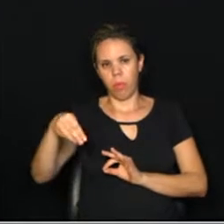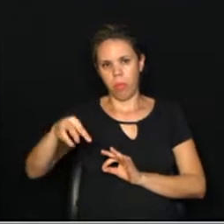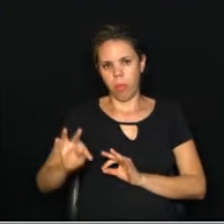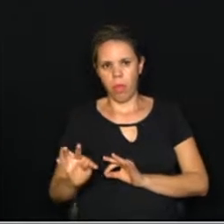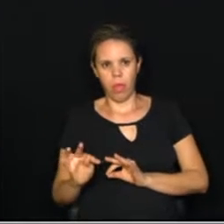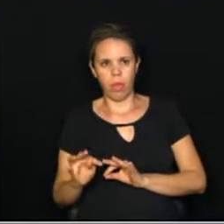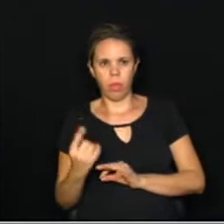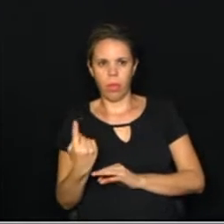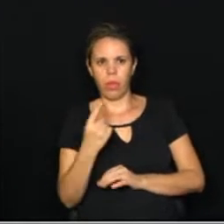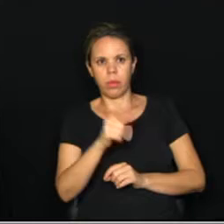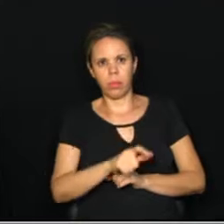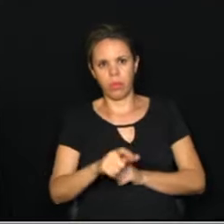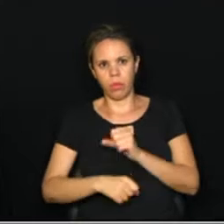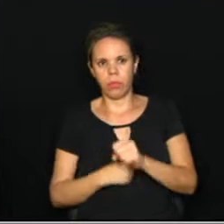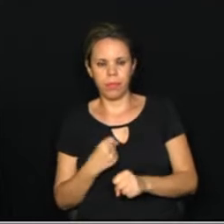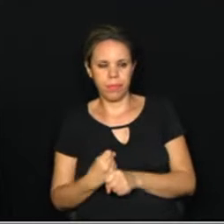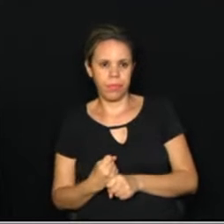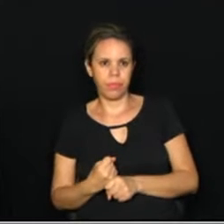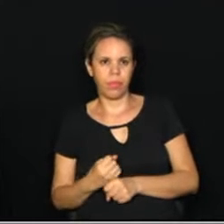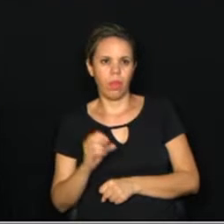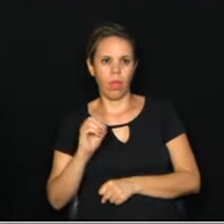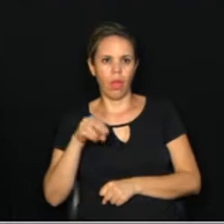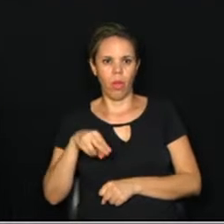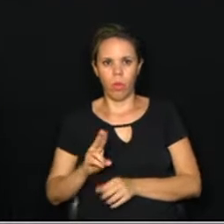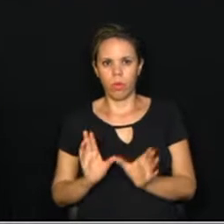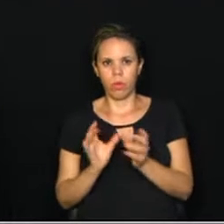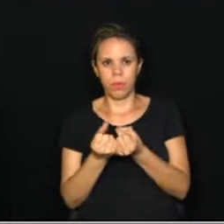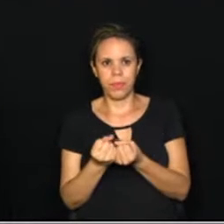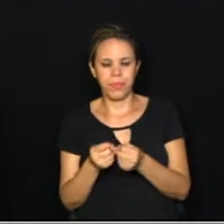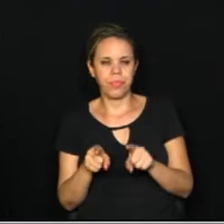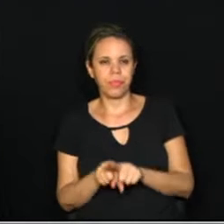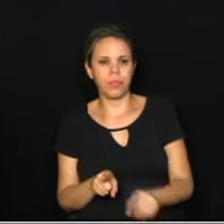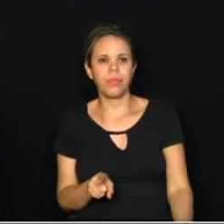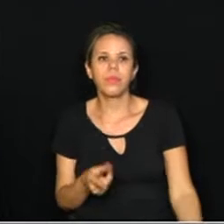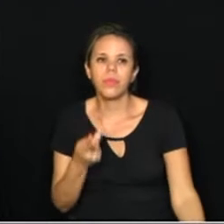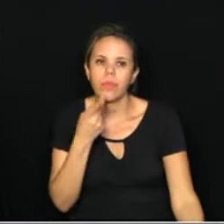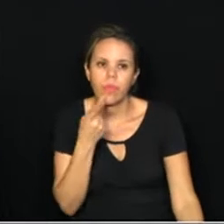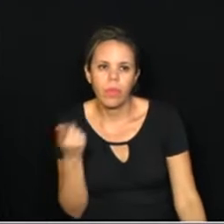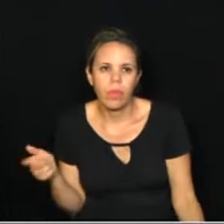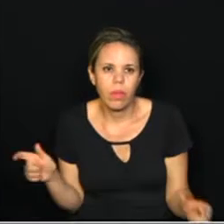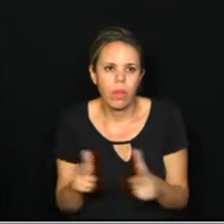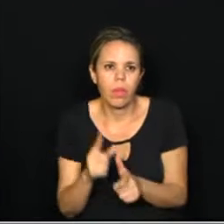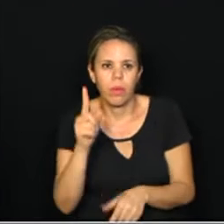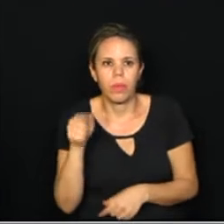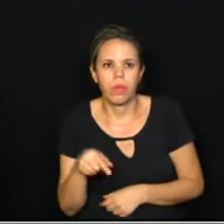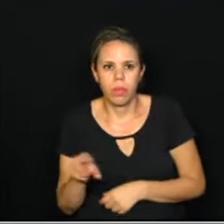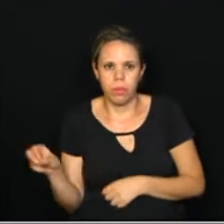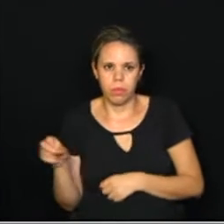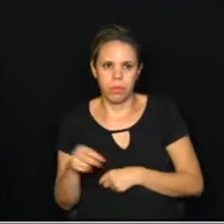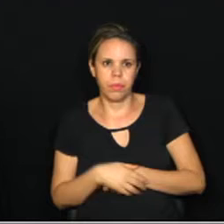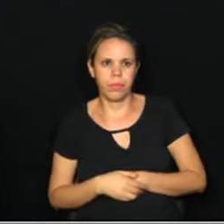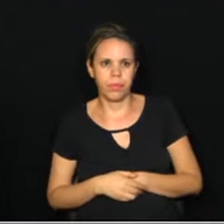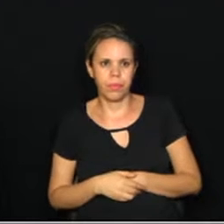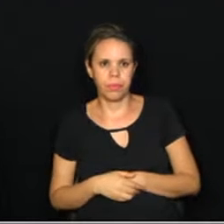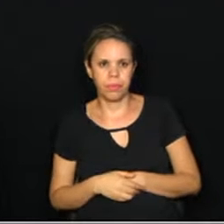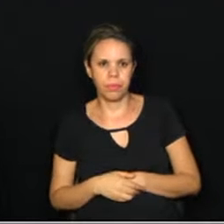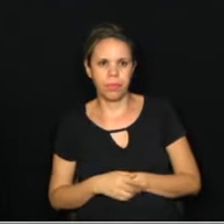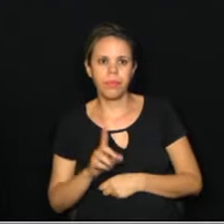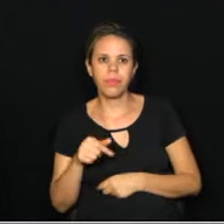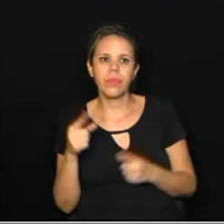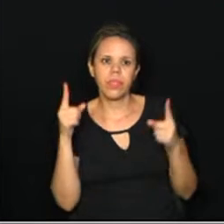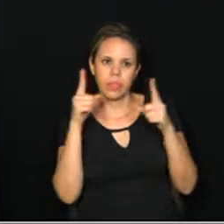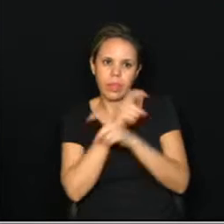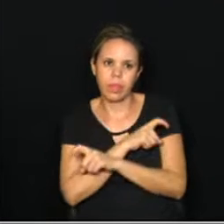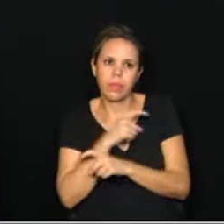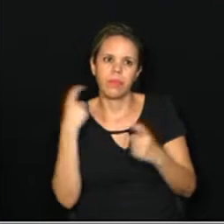ano, enquanto a ONU diz que uma disponibilidade menor de 1.500, ela já é crítica, né? E